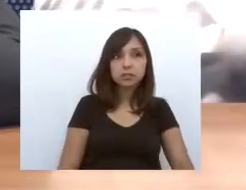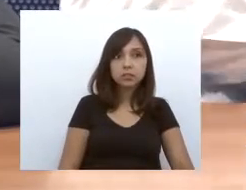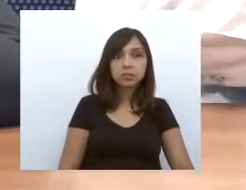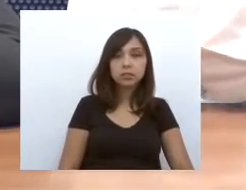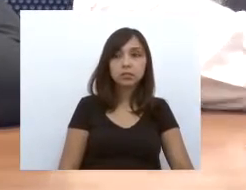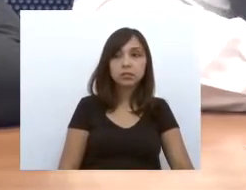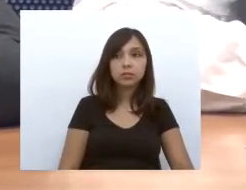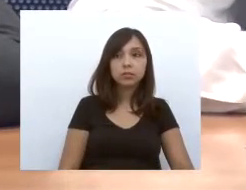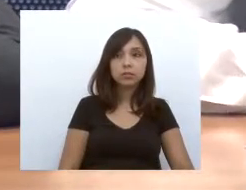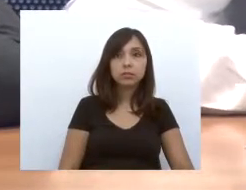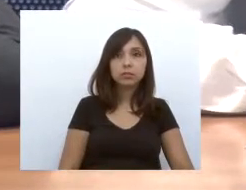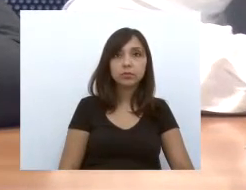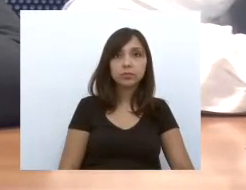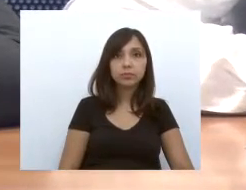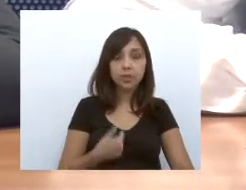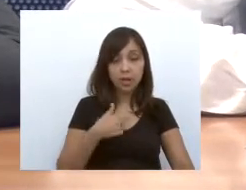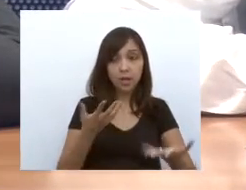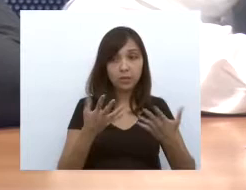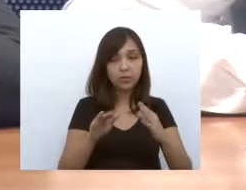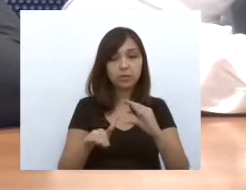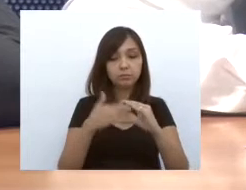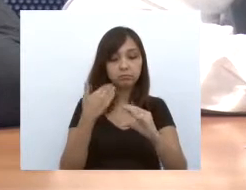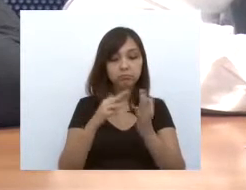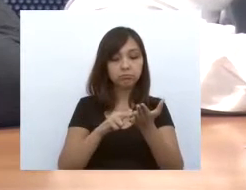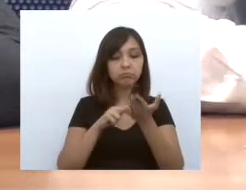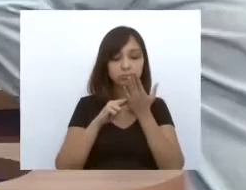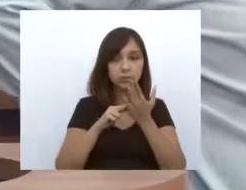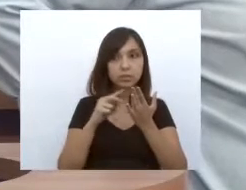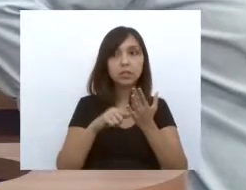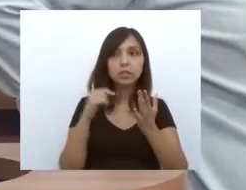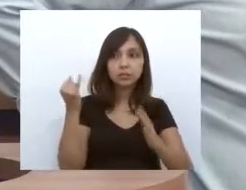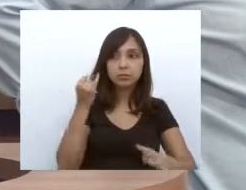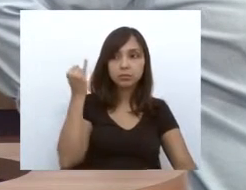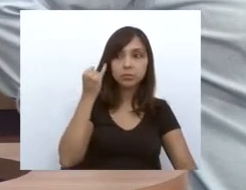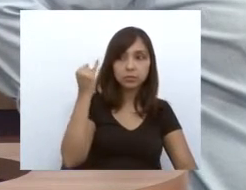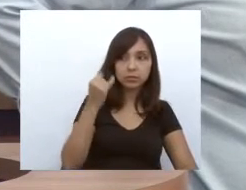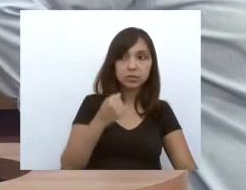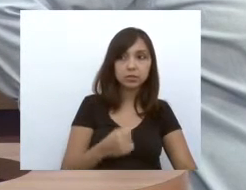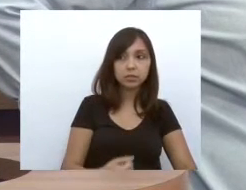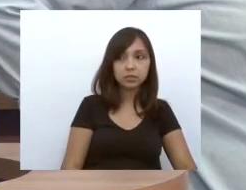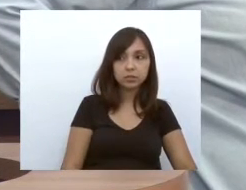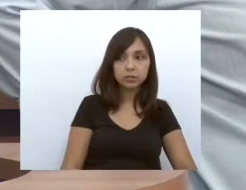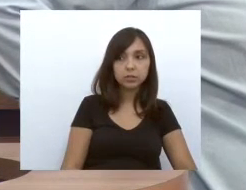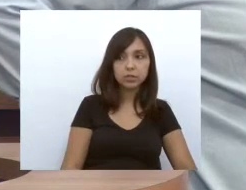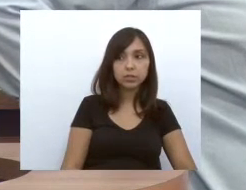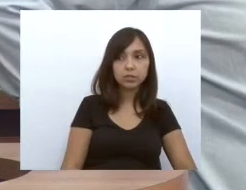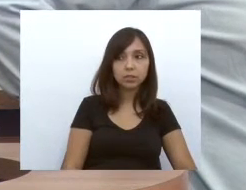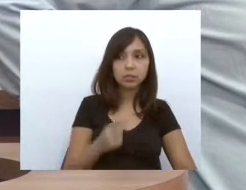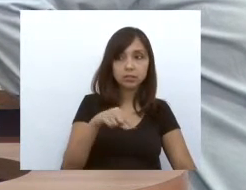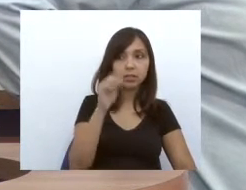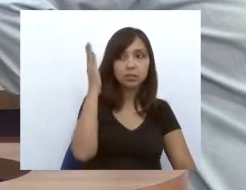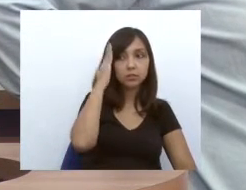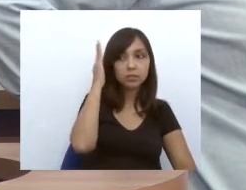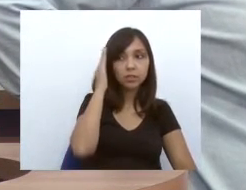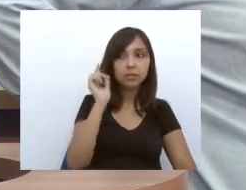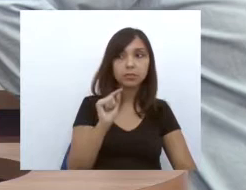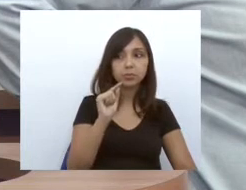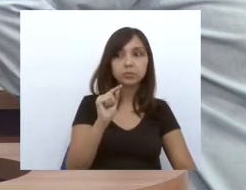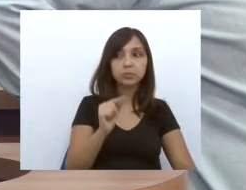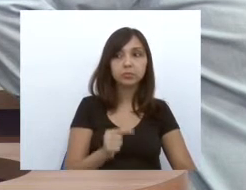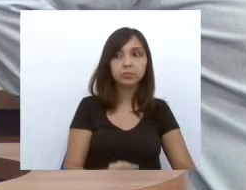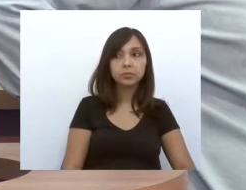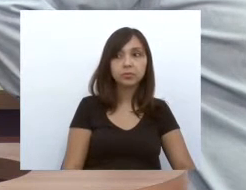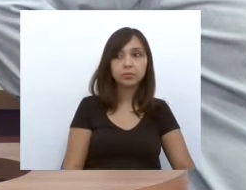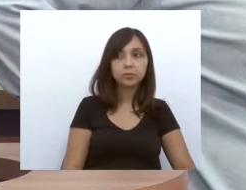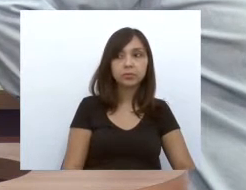Importante, senhor presidente, eu recebi agora uma mensagem que é importante para os vereadores saberem o que está acontecendo.